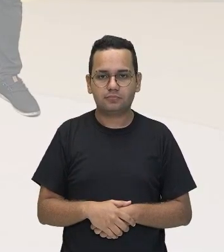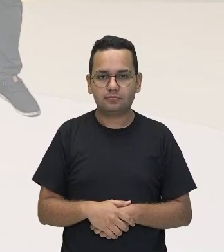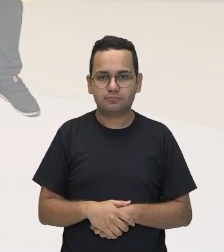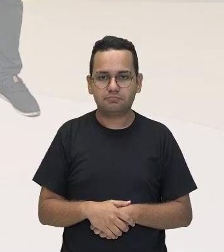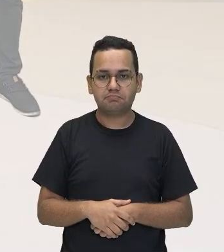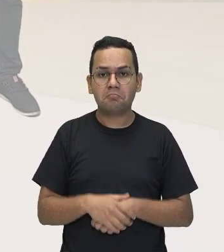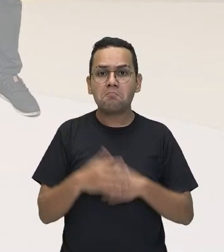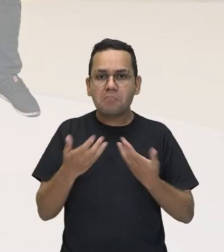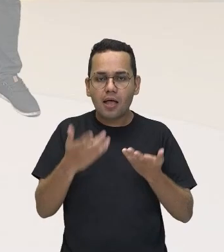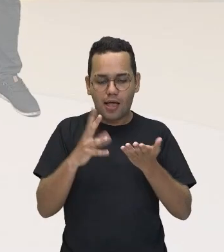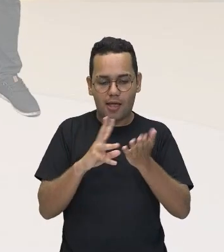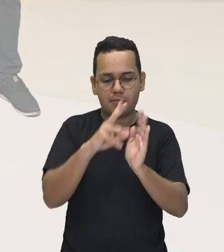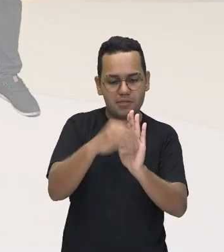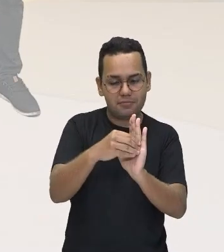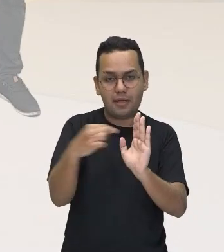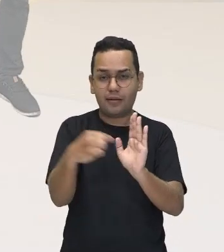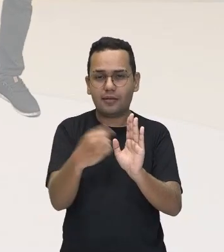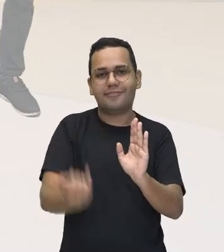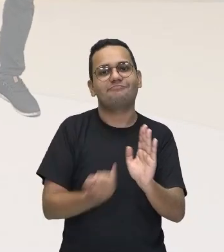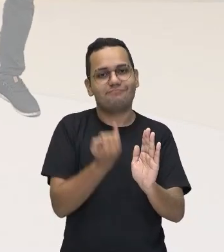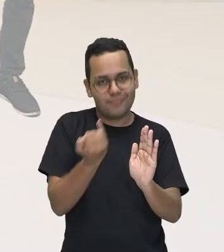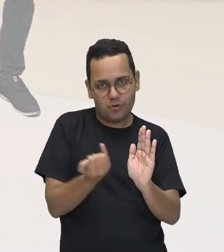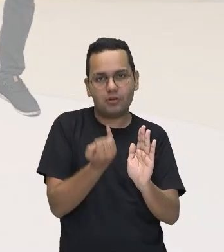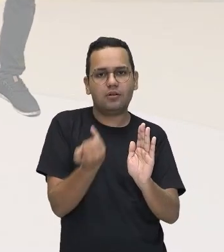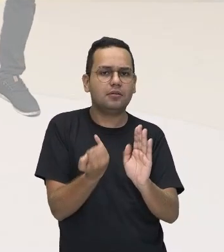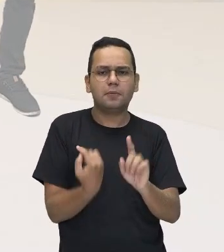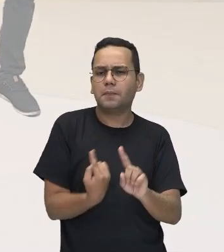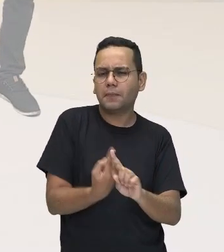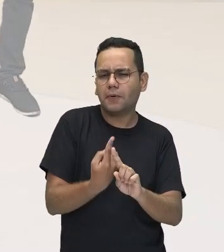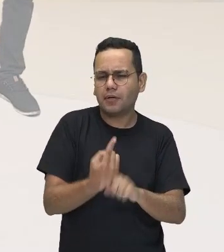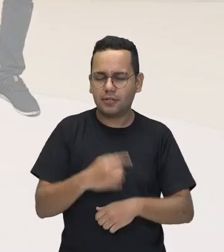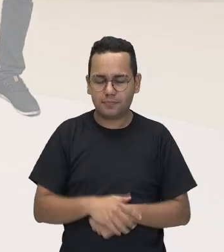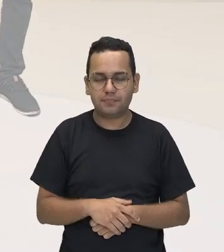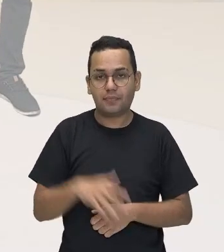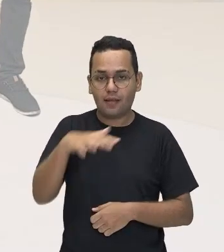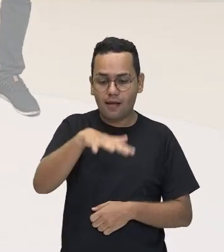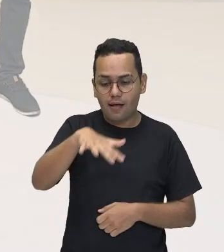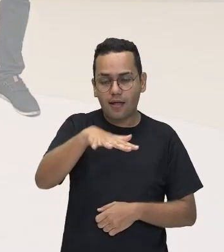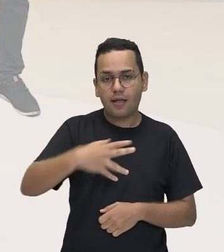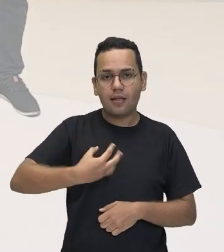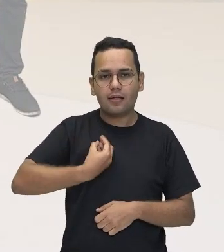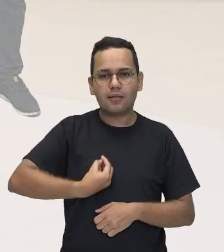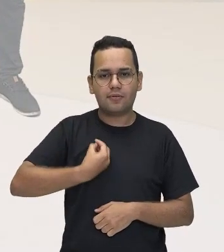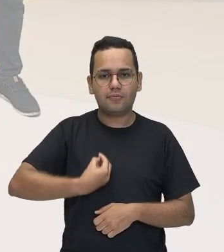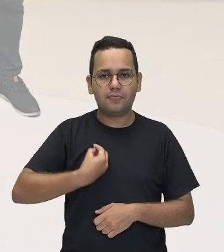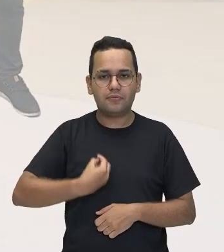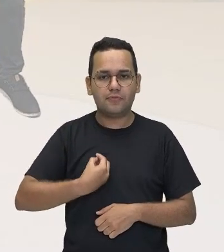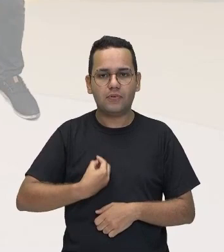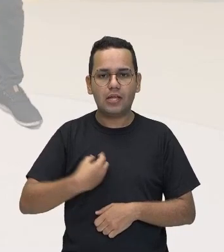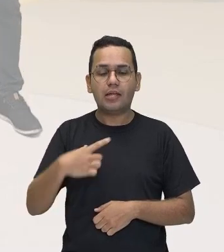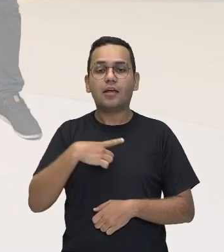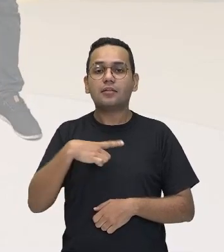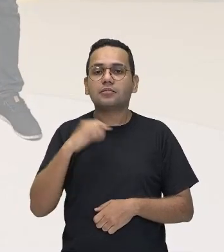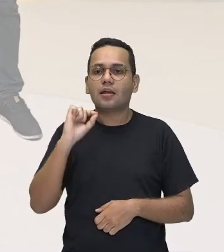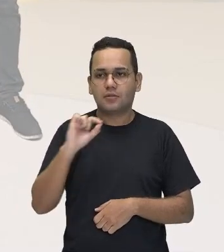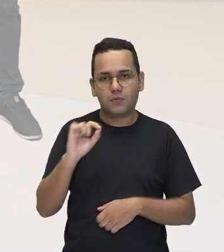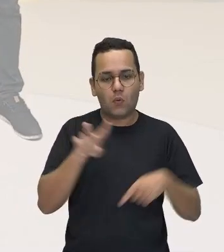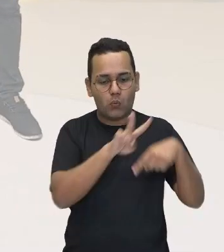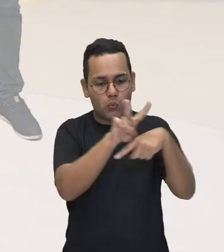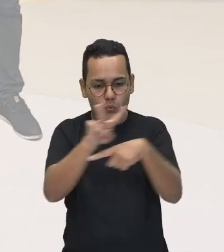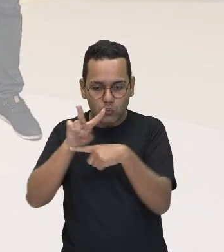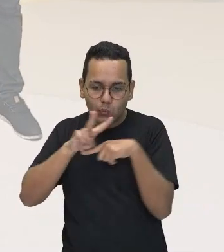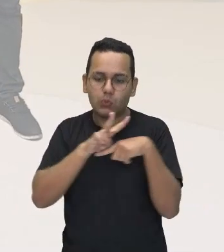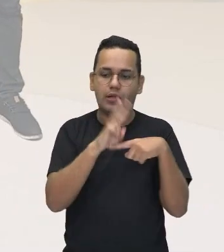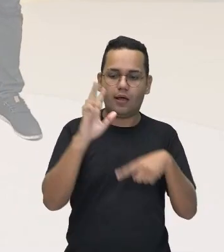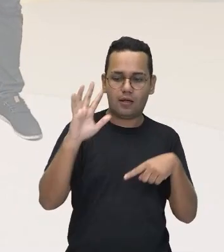fundamental importância, dada o fato de que o bioma amazônico ele é de fundamental importância para o equilíbrio da dinâmica climática